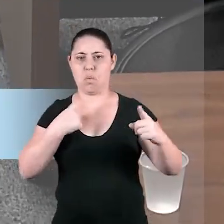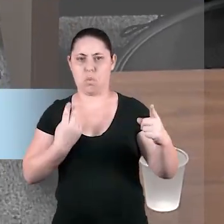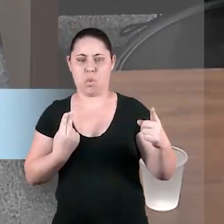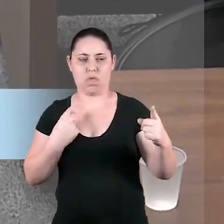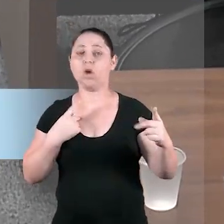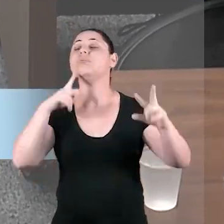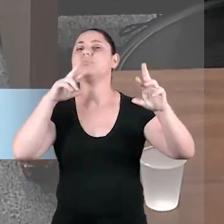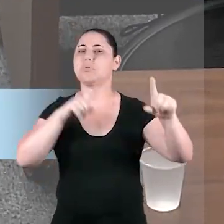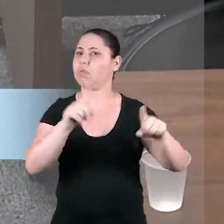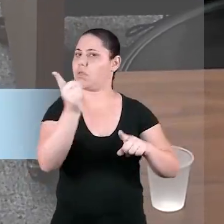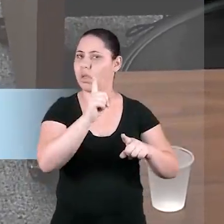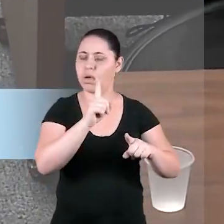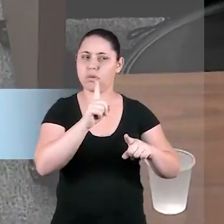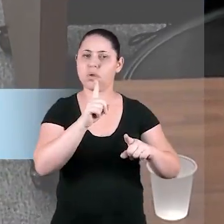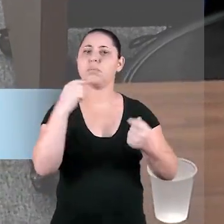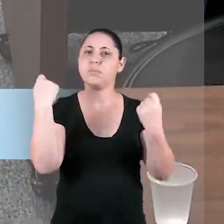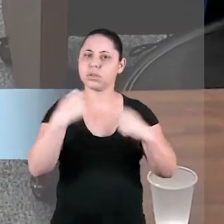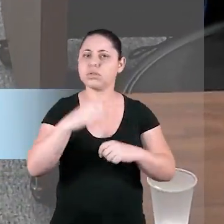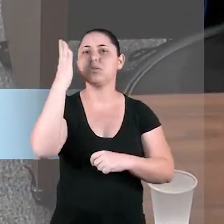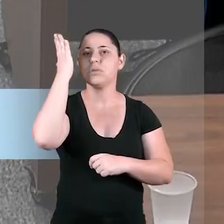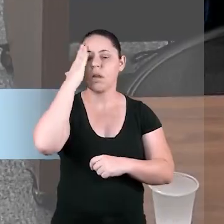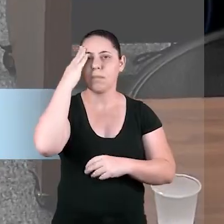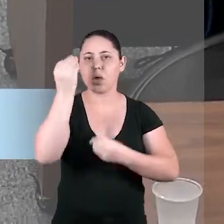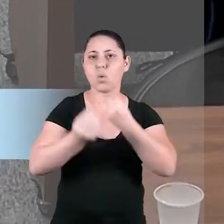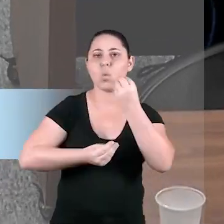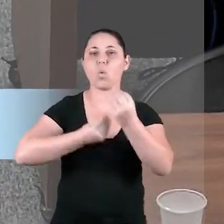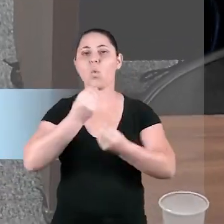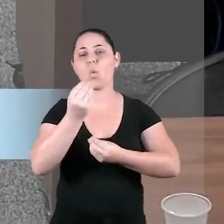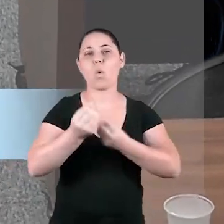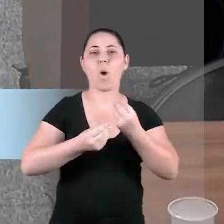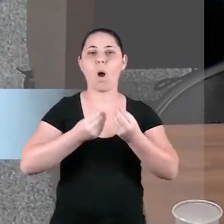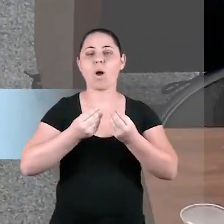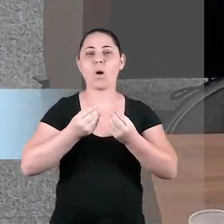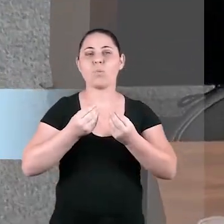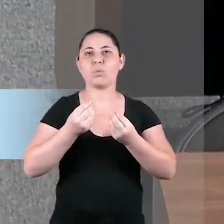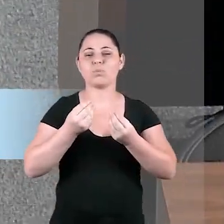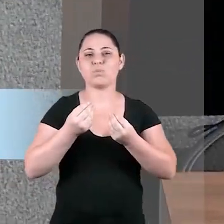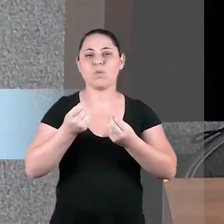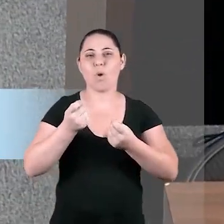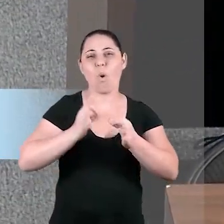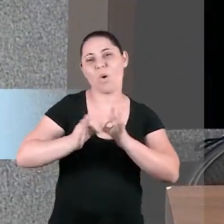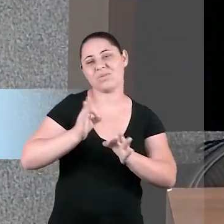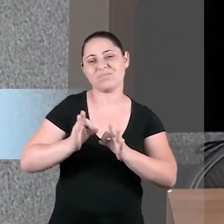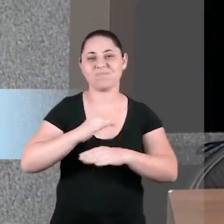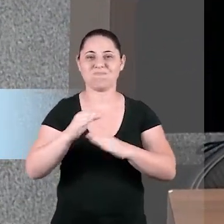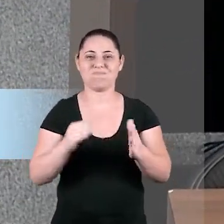vou fazer essa diferença. Então, eu tenho que estar pronta para todo o sofrimento espiritual que possa aparecer.